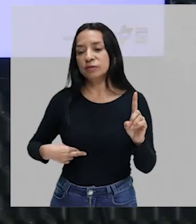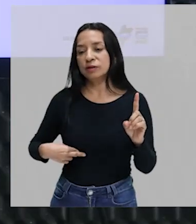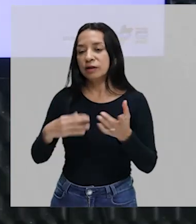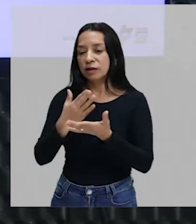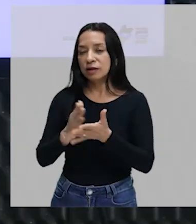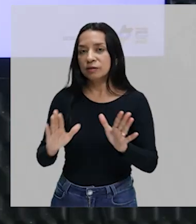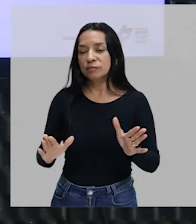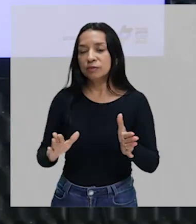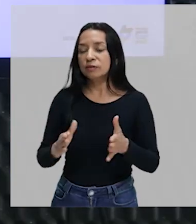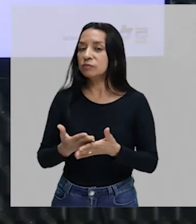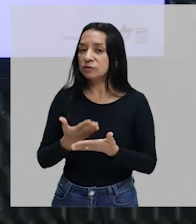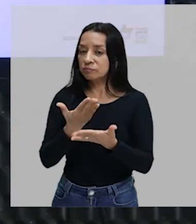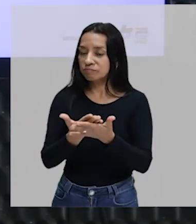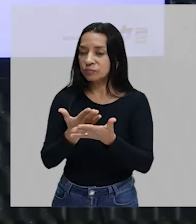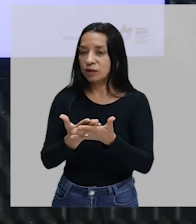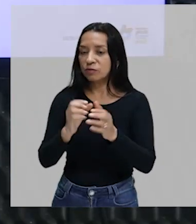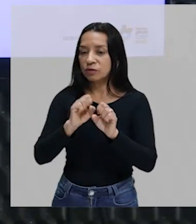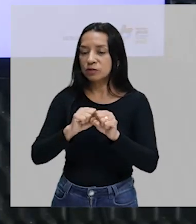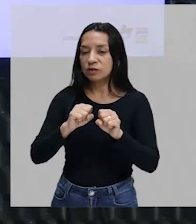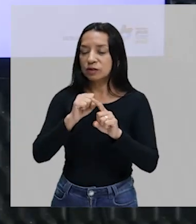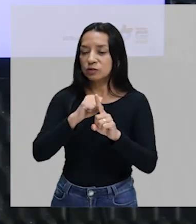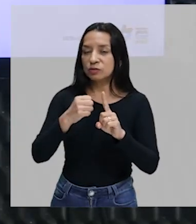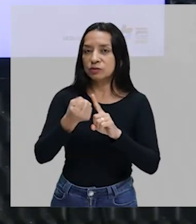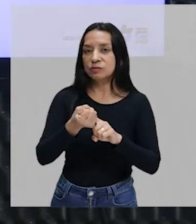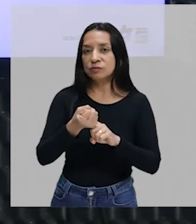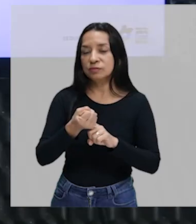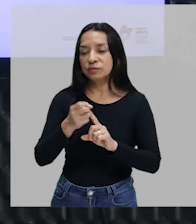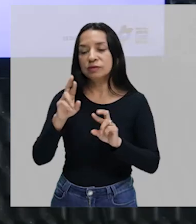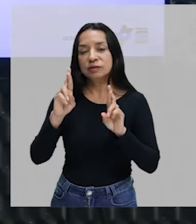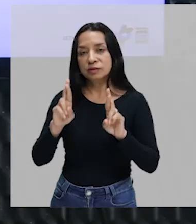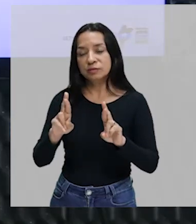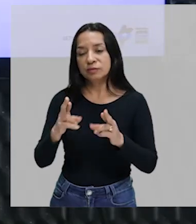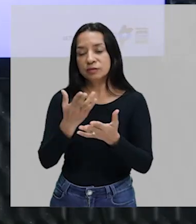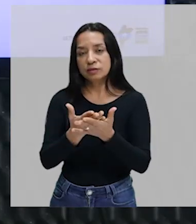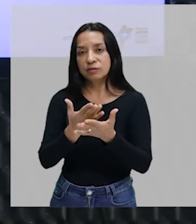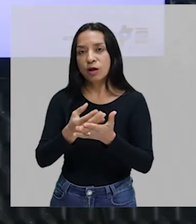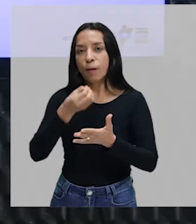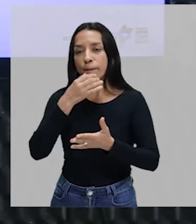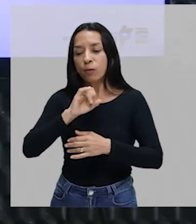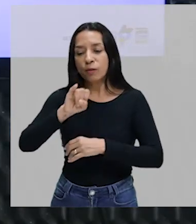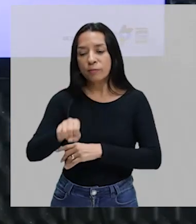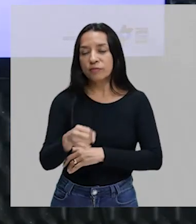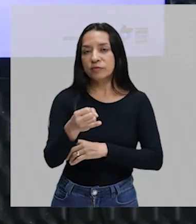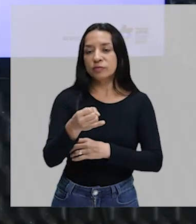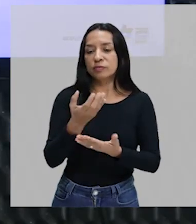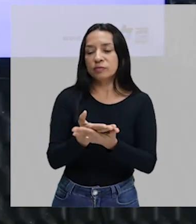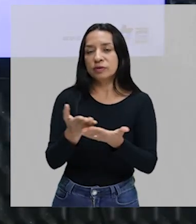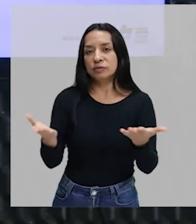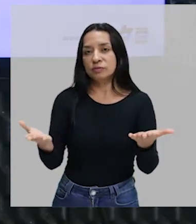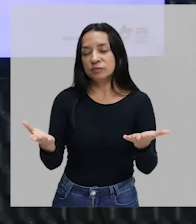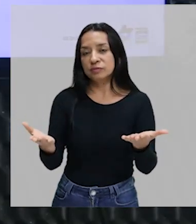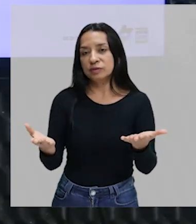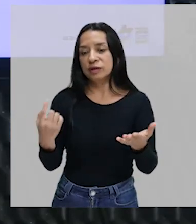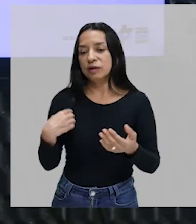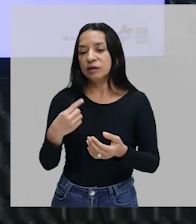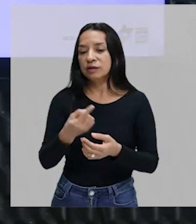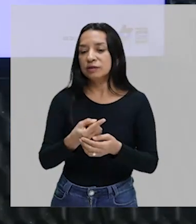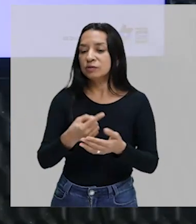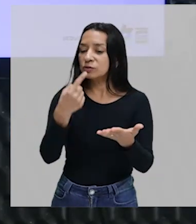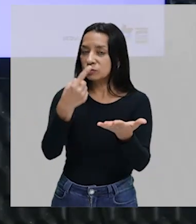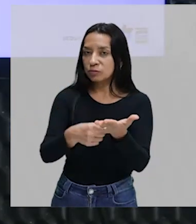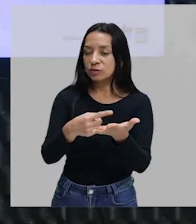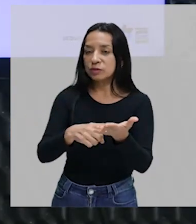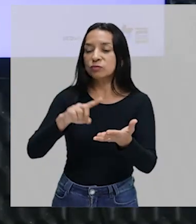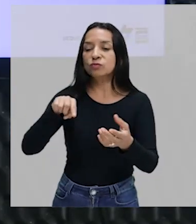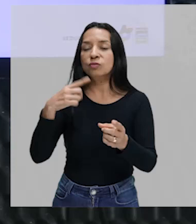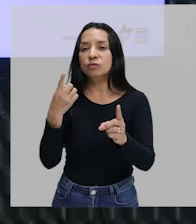sociologia. Espero que a aula tenha sido boa e proveitosa para todos vocês e a gente já deixa aqui marcado um próximo encontro